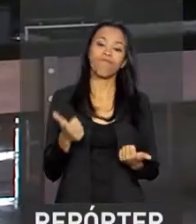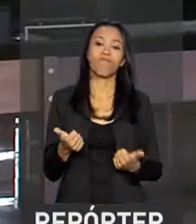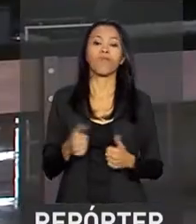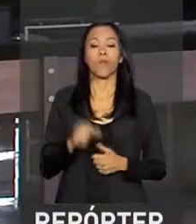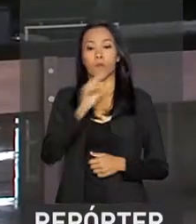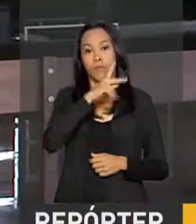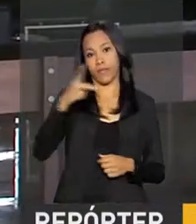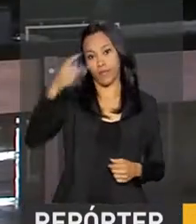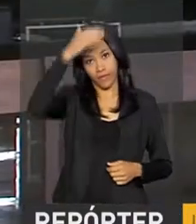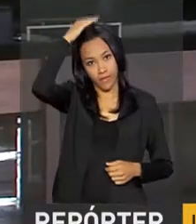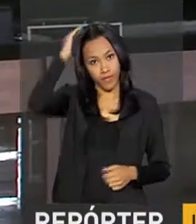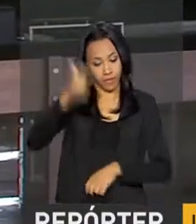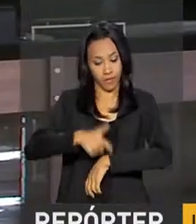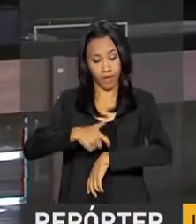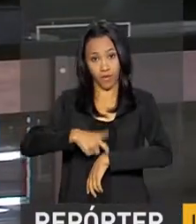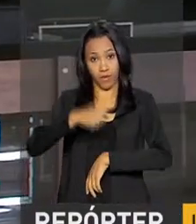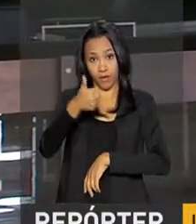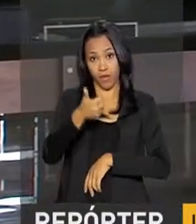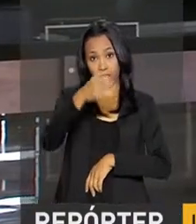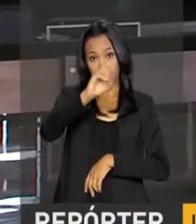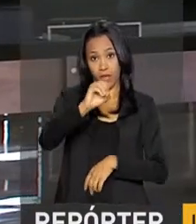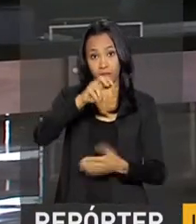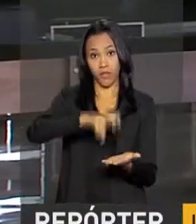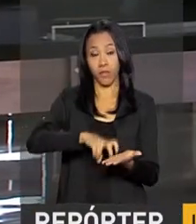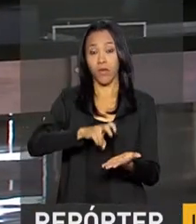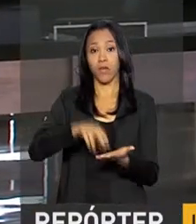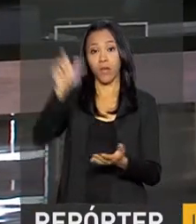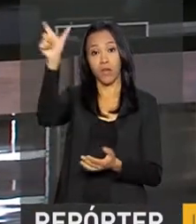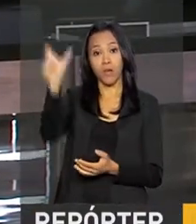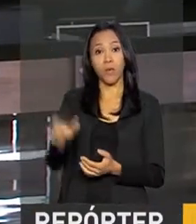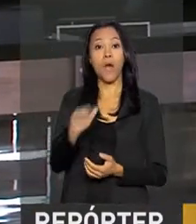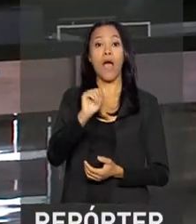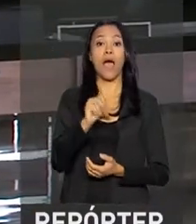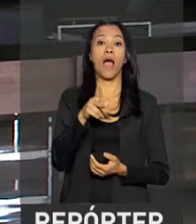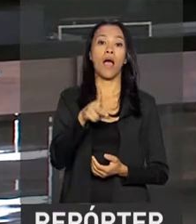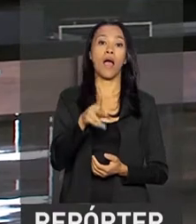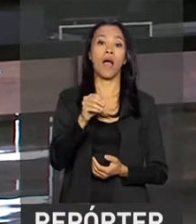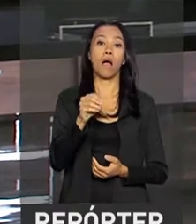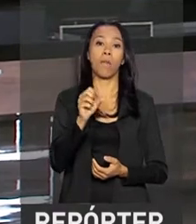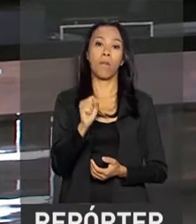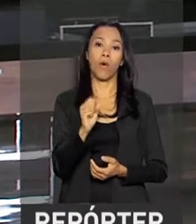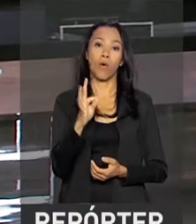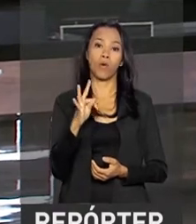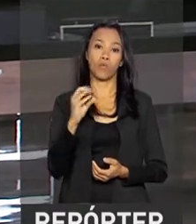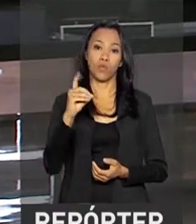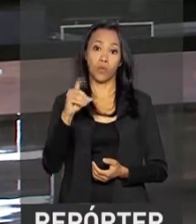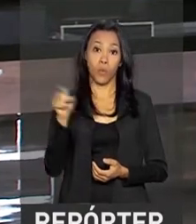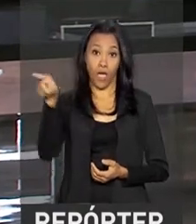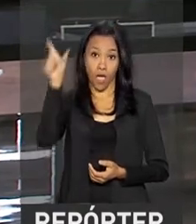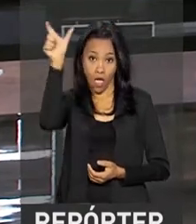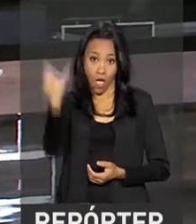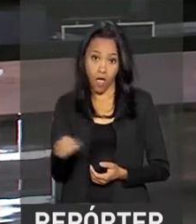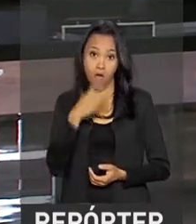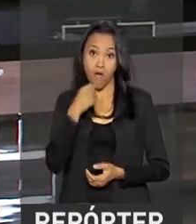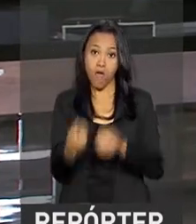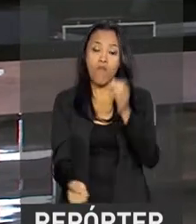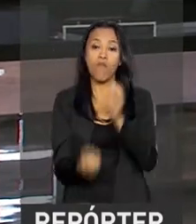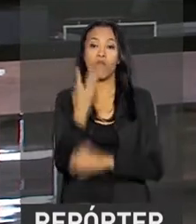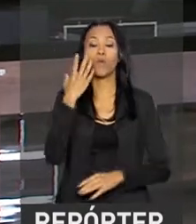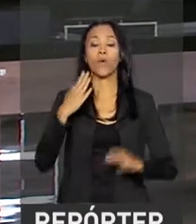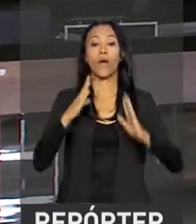temer recebe agora às 10 horas o apóstolo valdemiro santiago fundador da igreja mundial do poder de deus